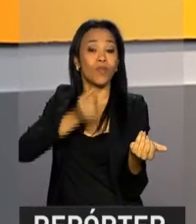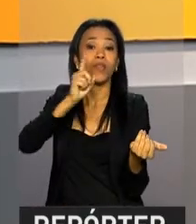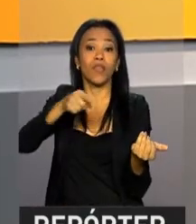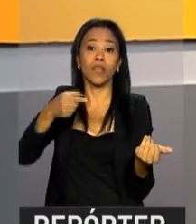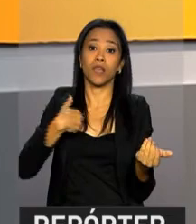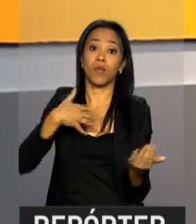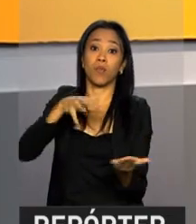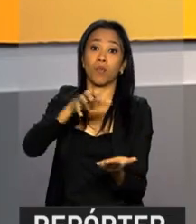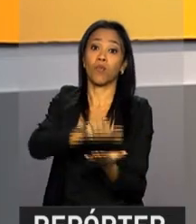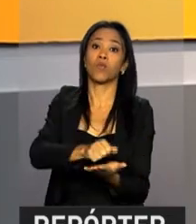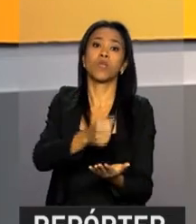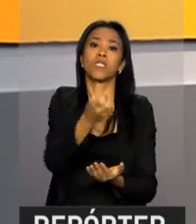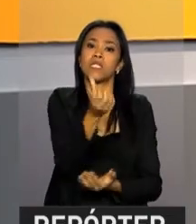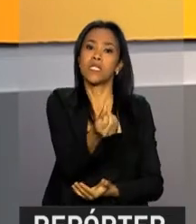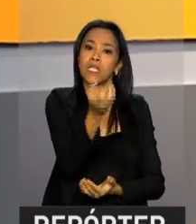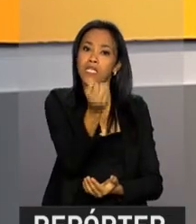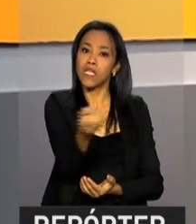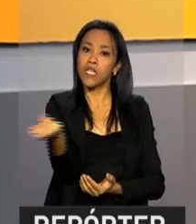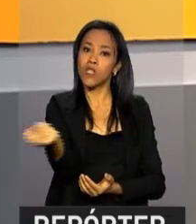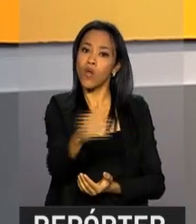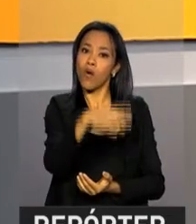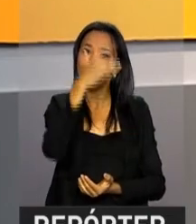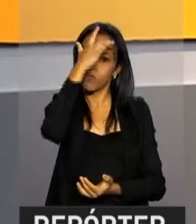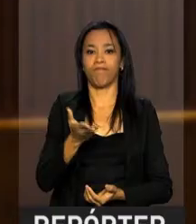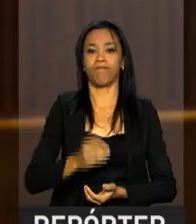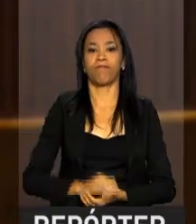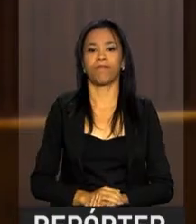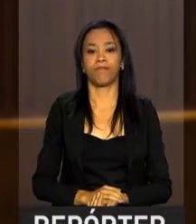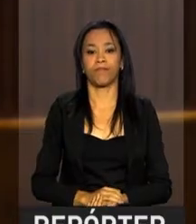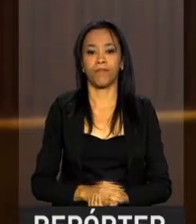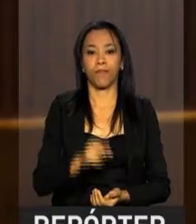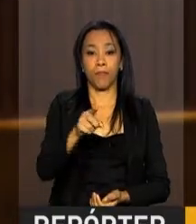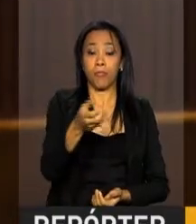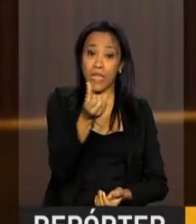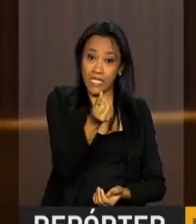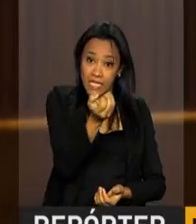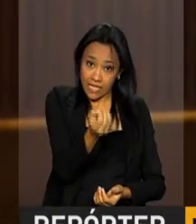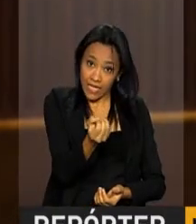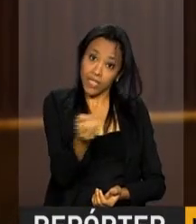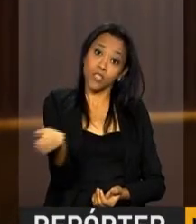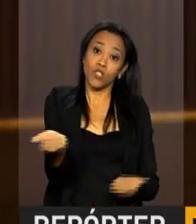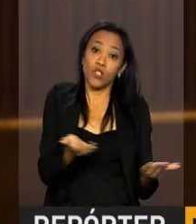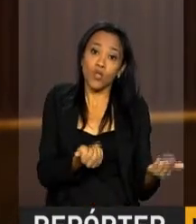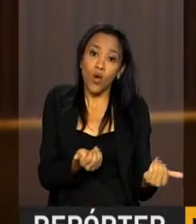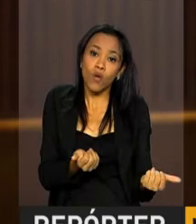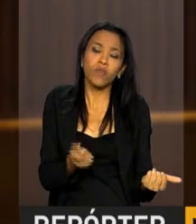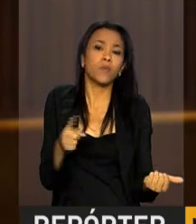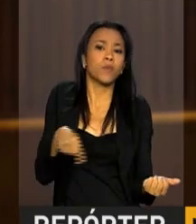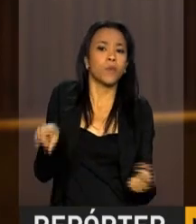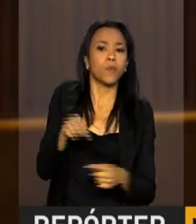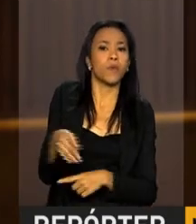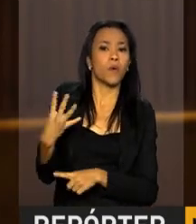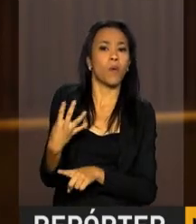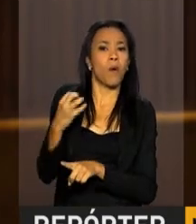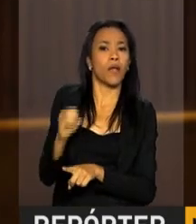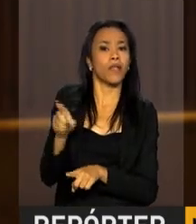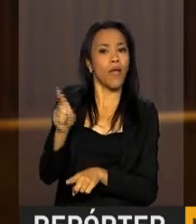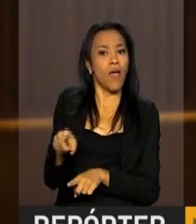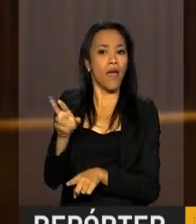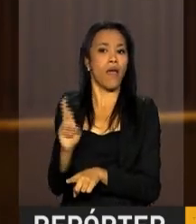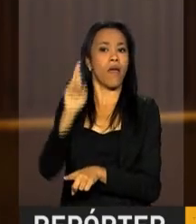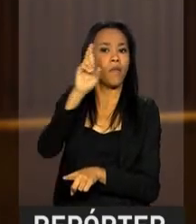postou 60 novos representantes dos 60 jovens que tomaram posse 40 são representantes da sociedade